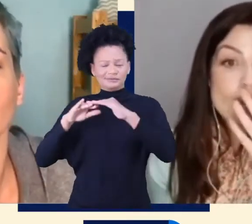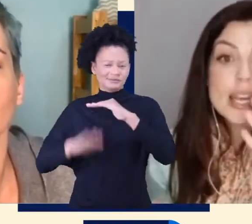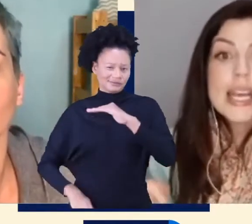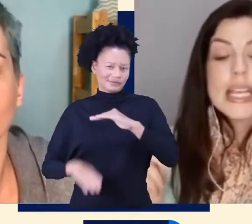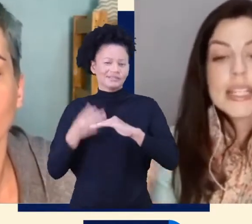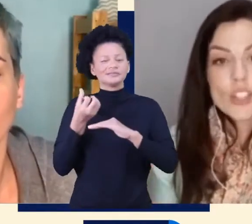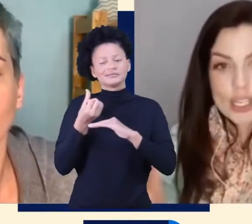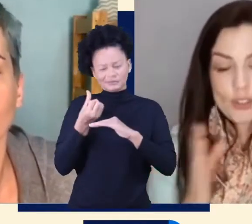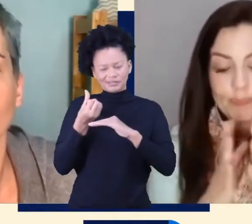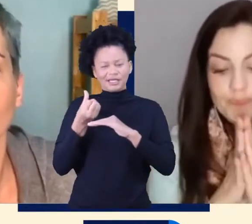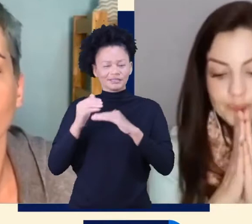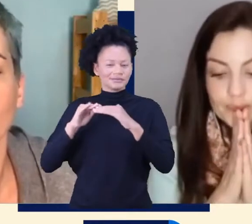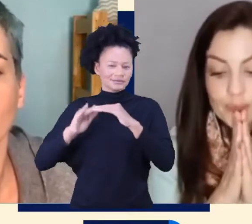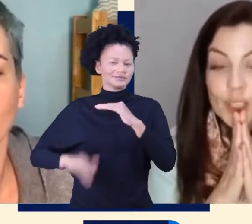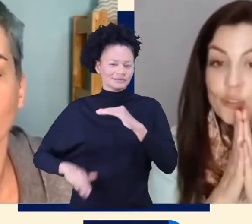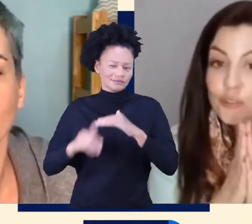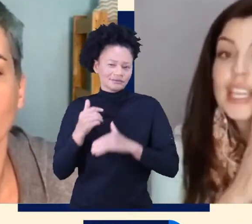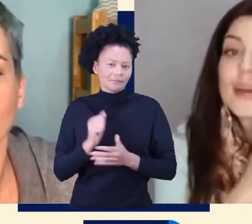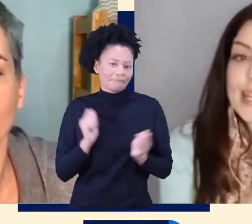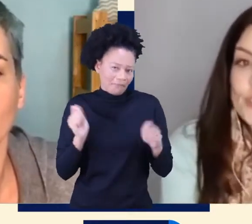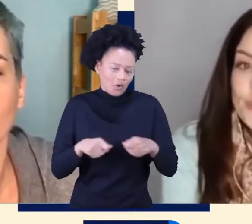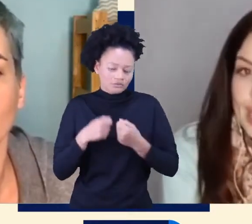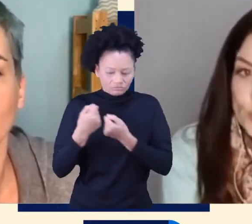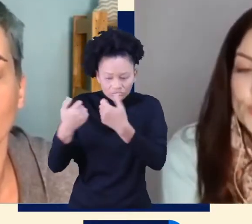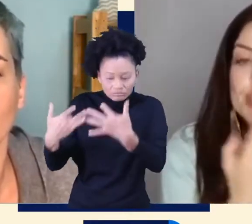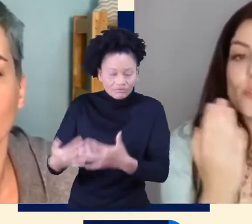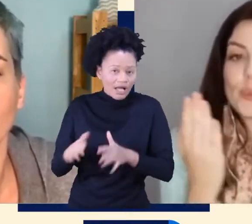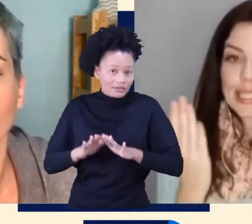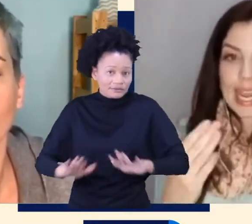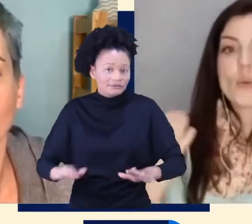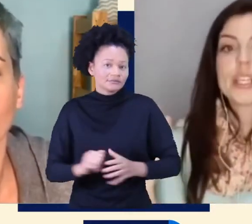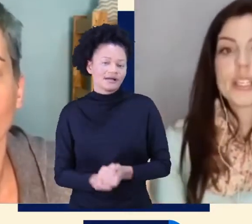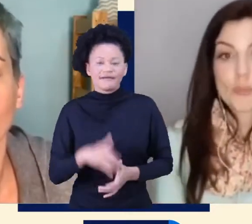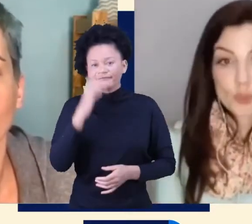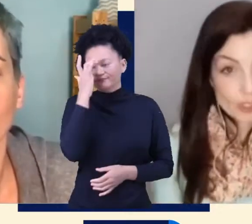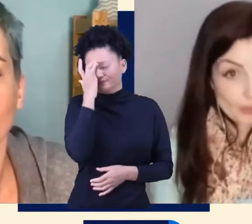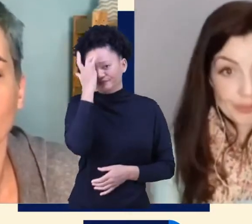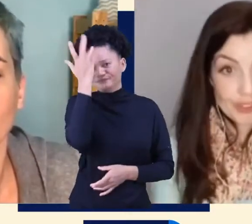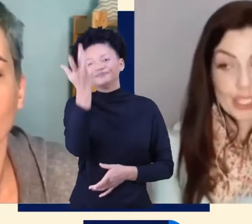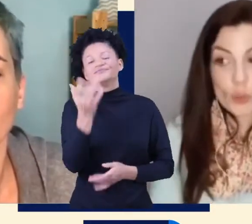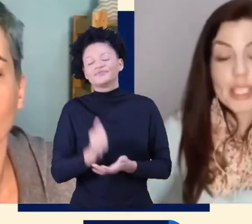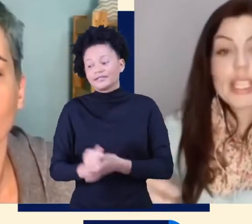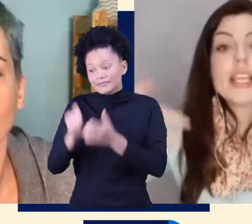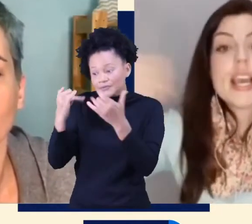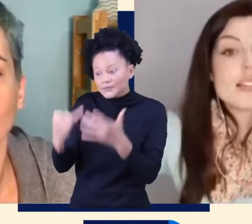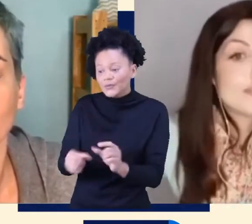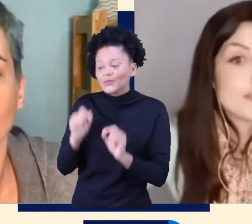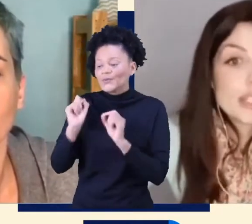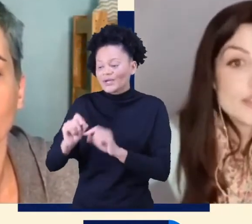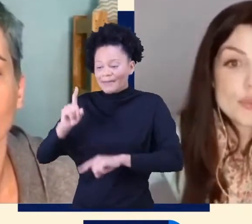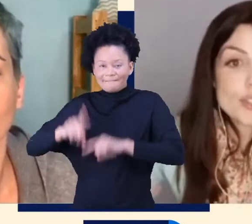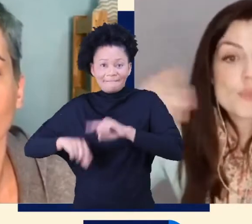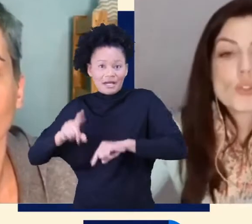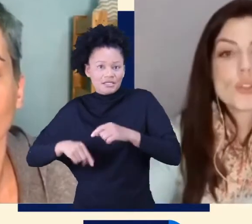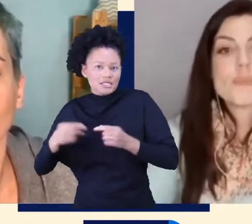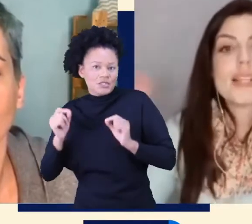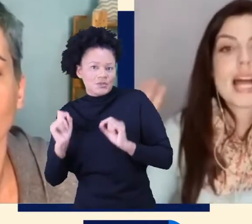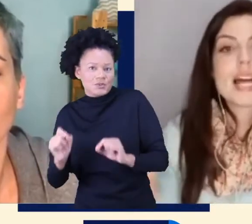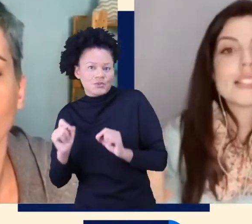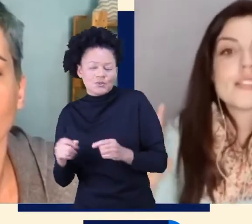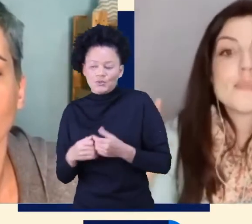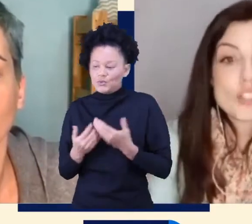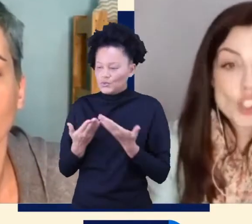isso. E, gente, fica mais fácil você explicar o que é pornografia, o que são essas